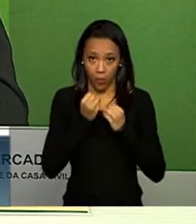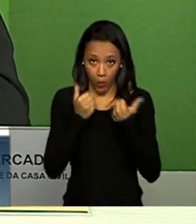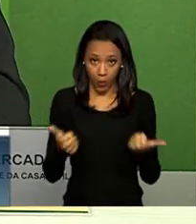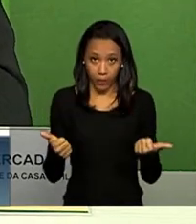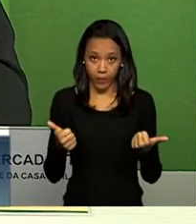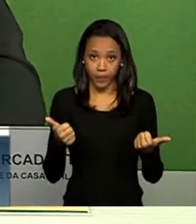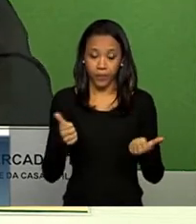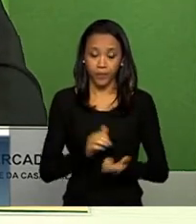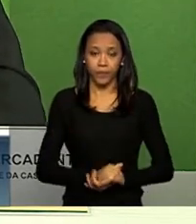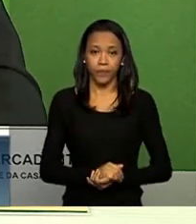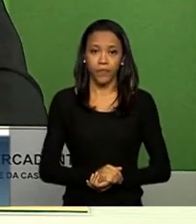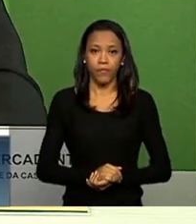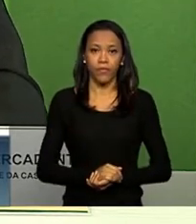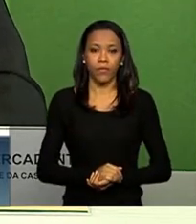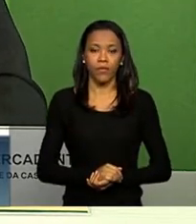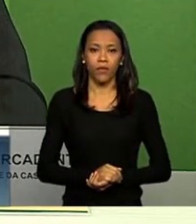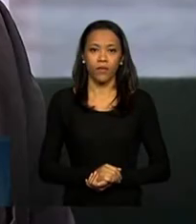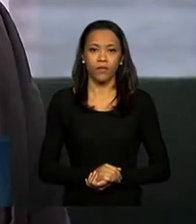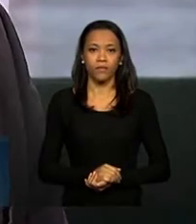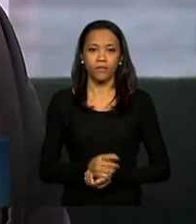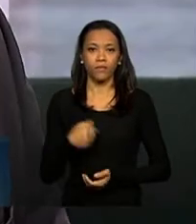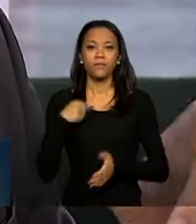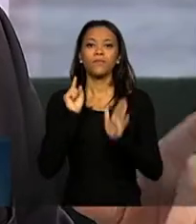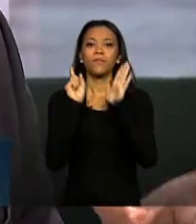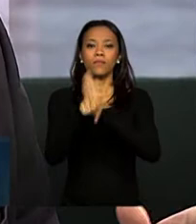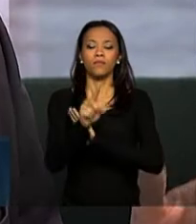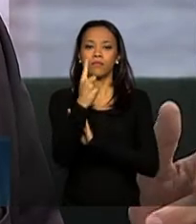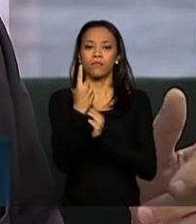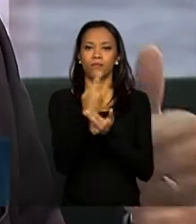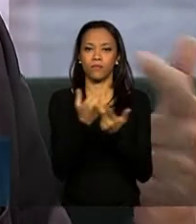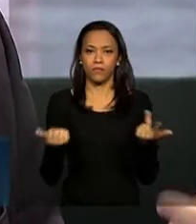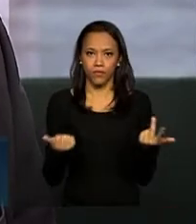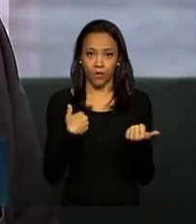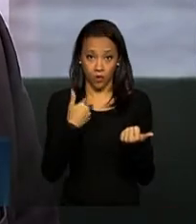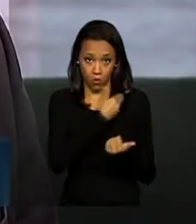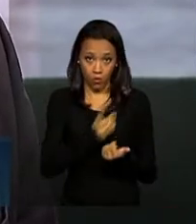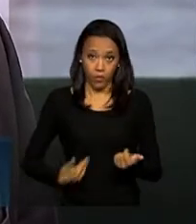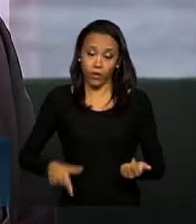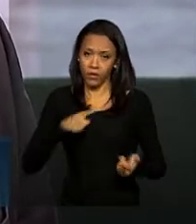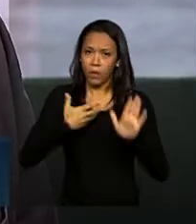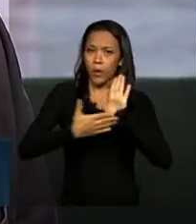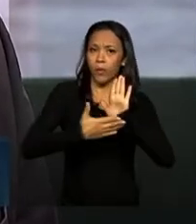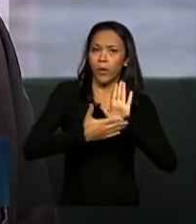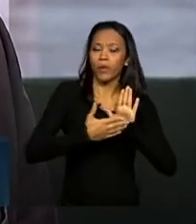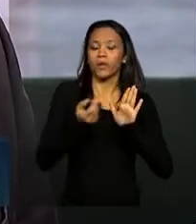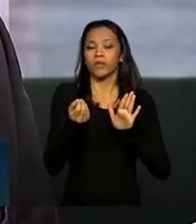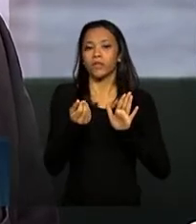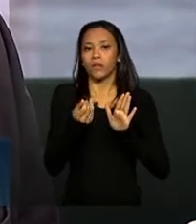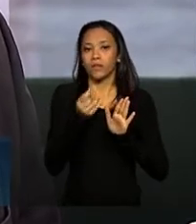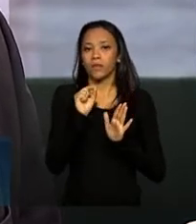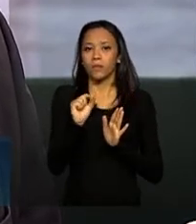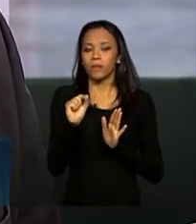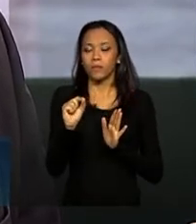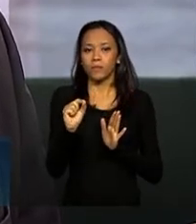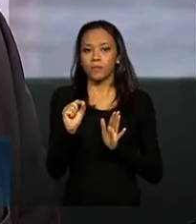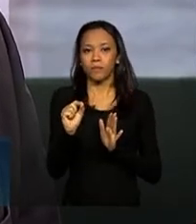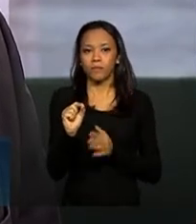Vamos lá. Boa tarde, Arnaldo da Bloomberg. Eu queria perguntar uma coisa para o senhor. O governo tem alguma proposta alternativa para aquela